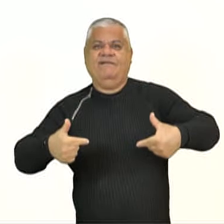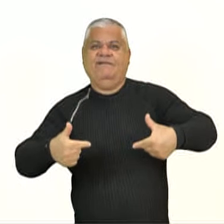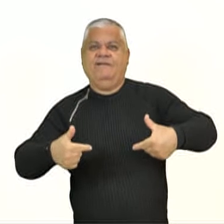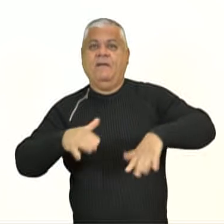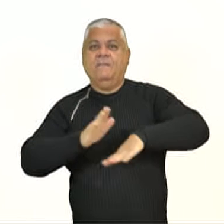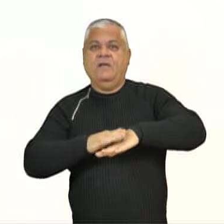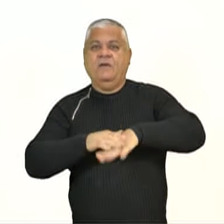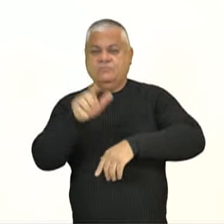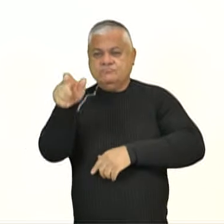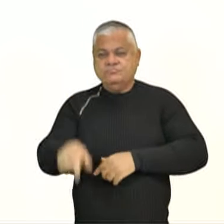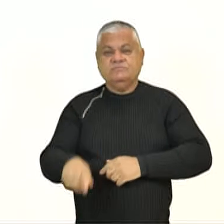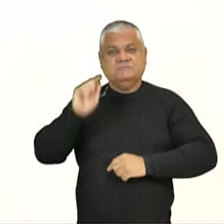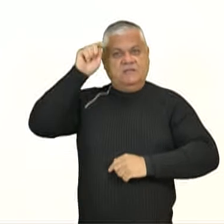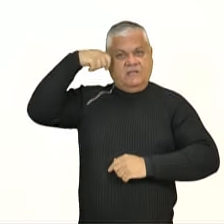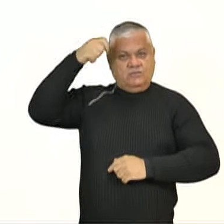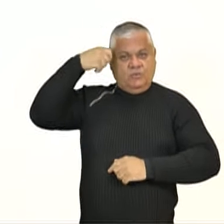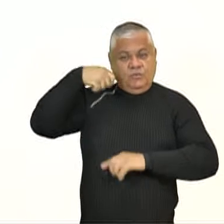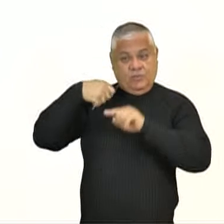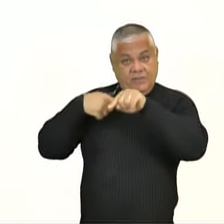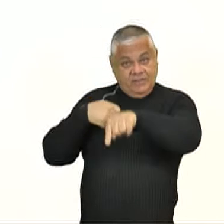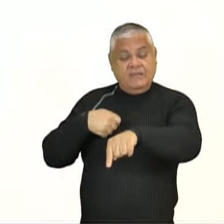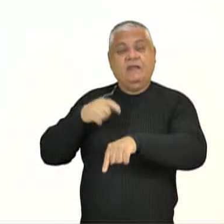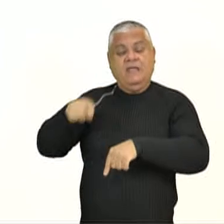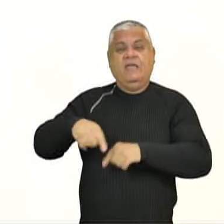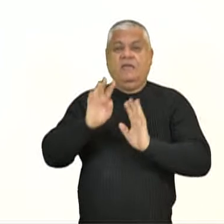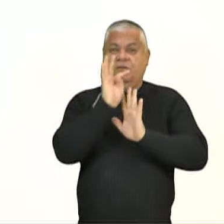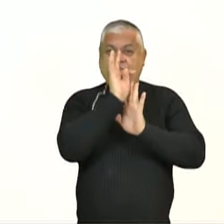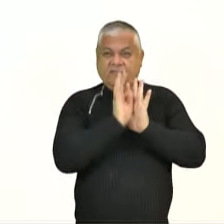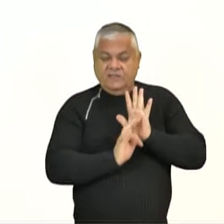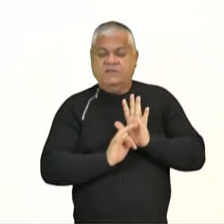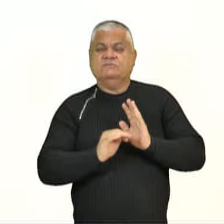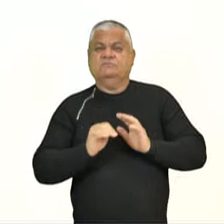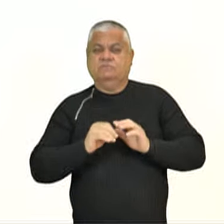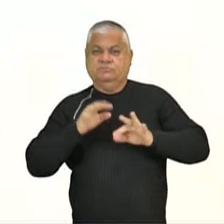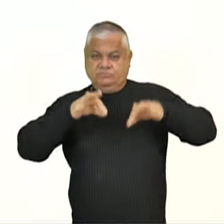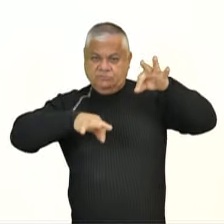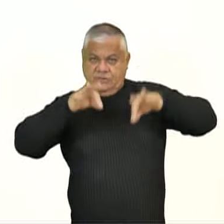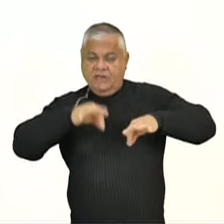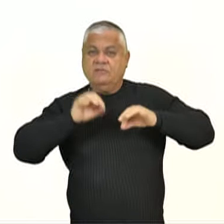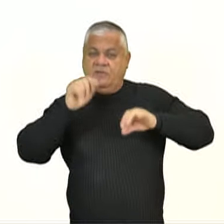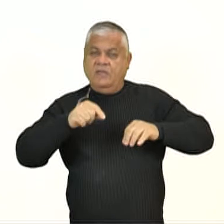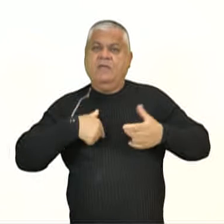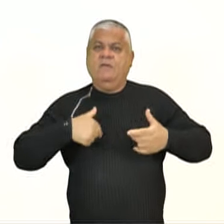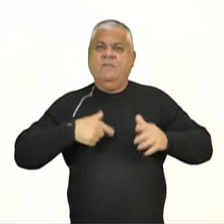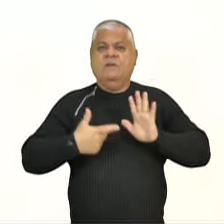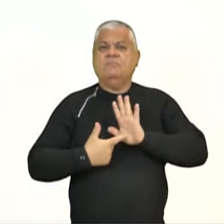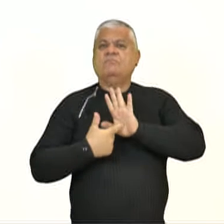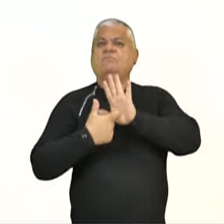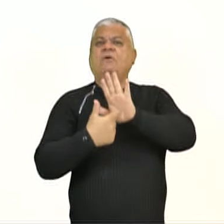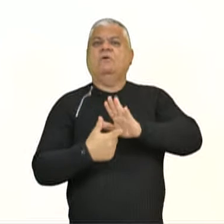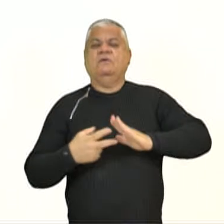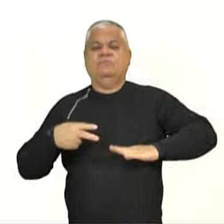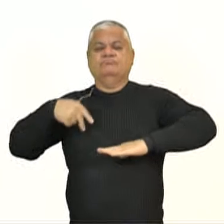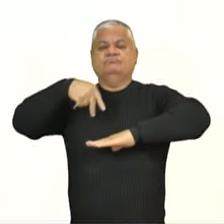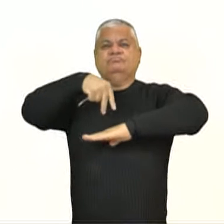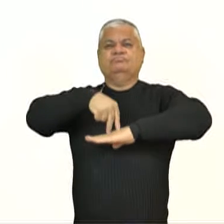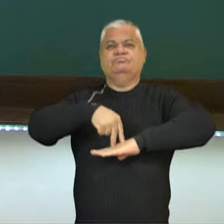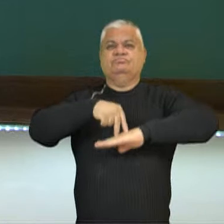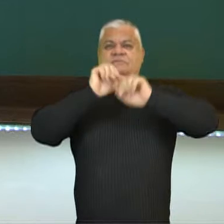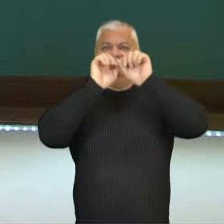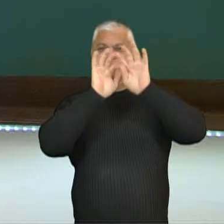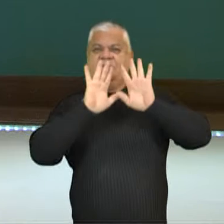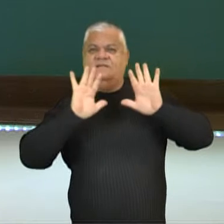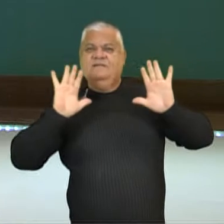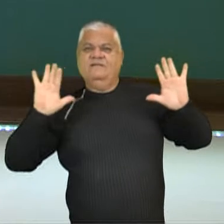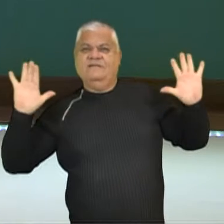um ator. Portanto, o texto dramático é um texto para ser atuado, para ir ao palco e ser encenado.